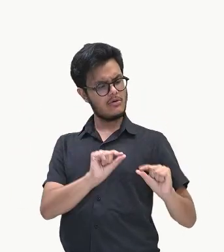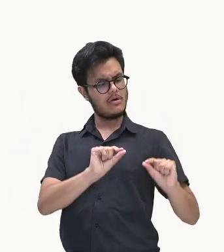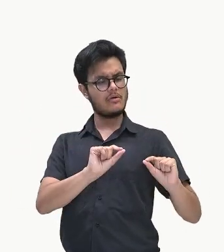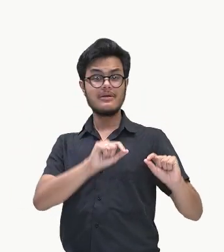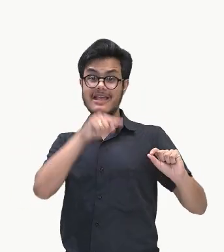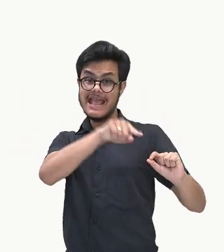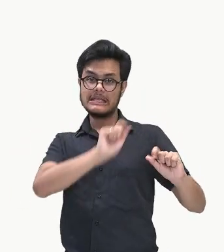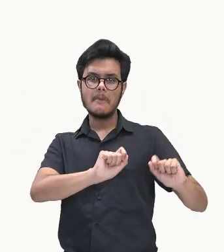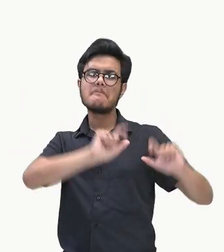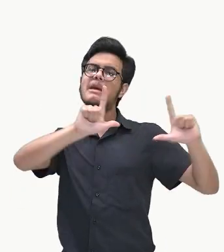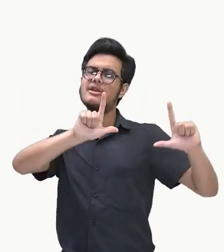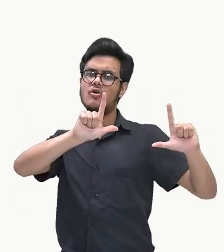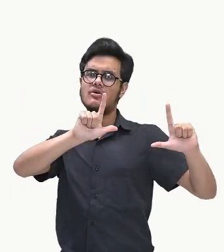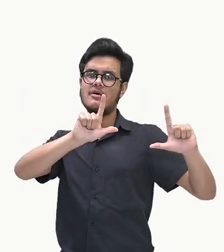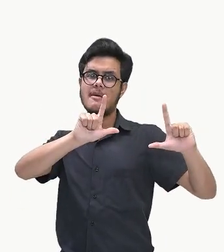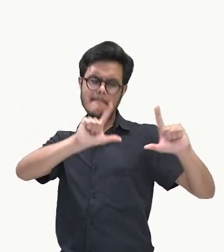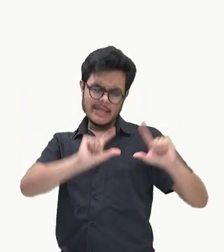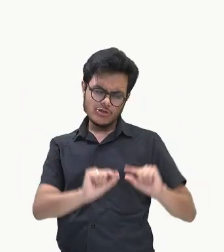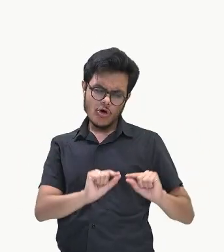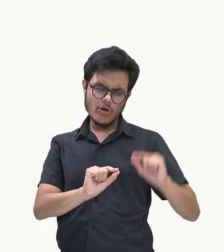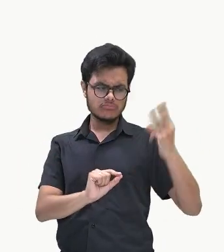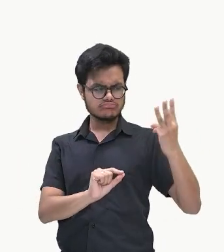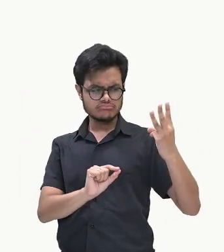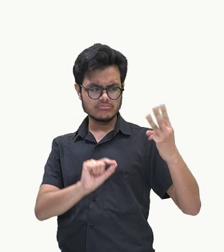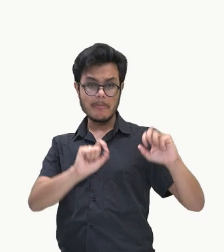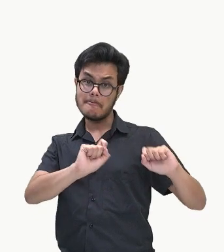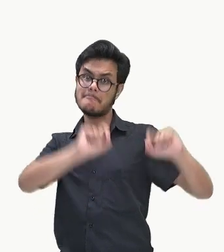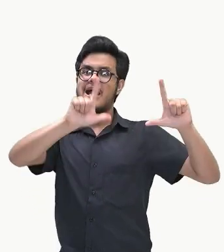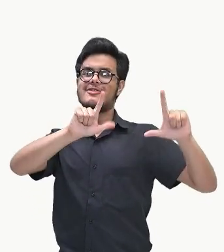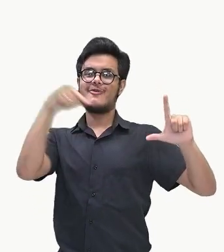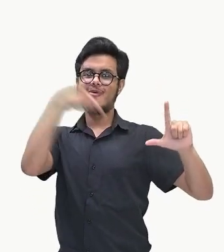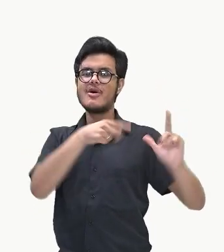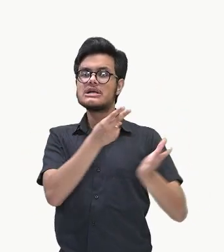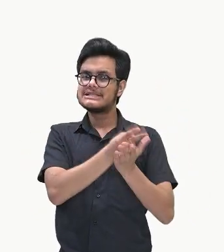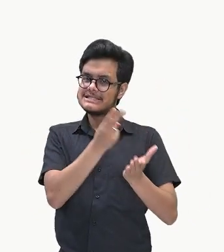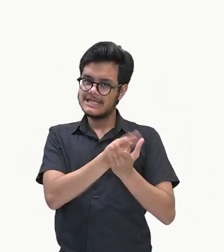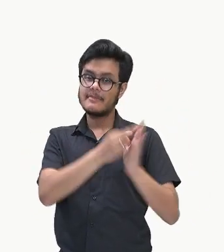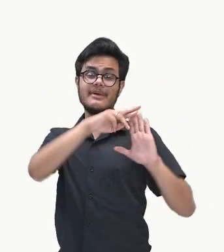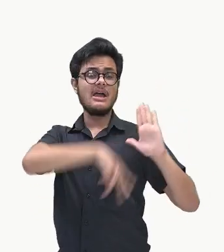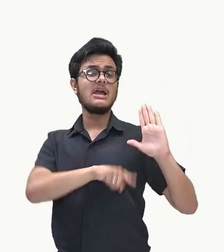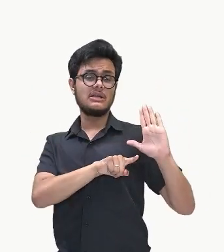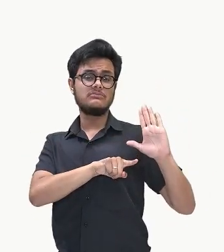este número será maior. Então, ó,